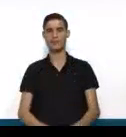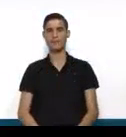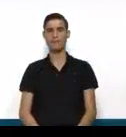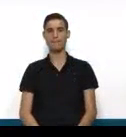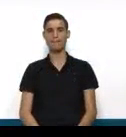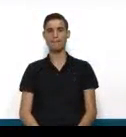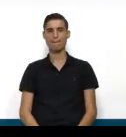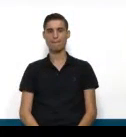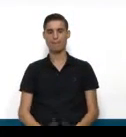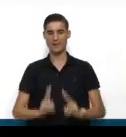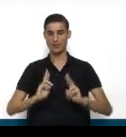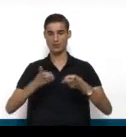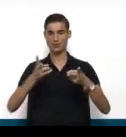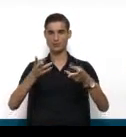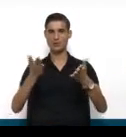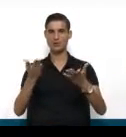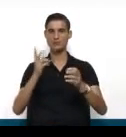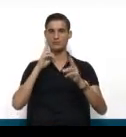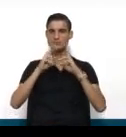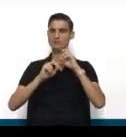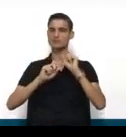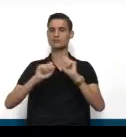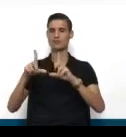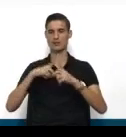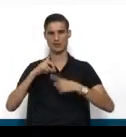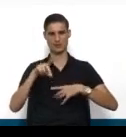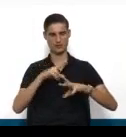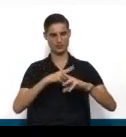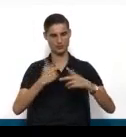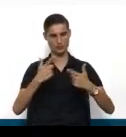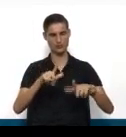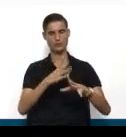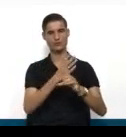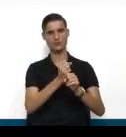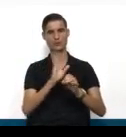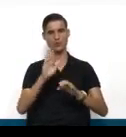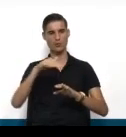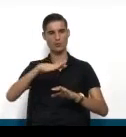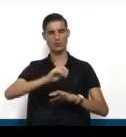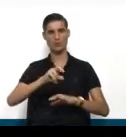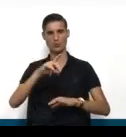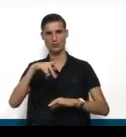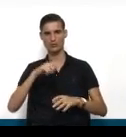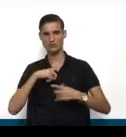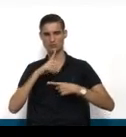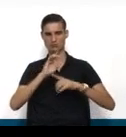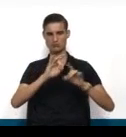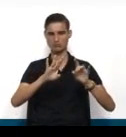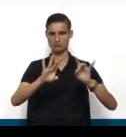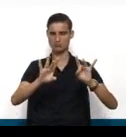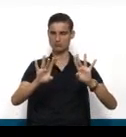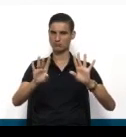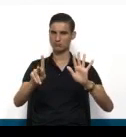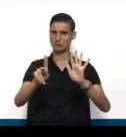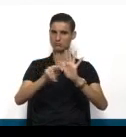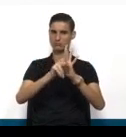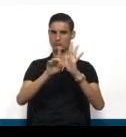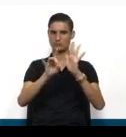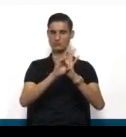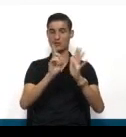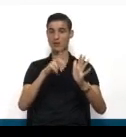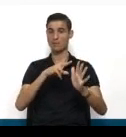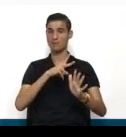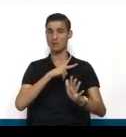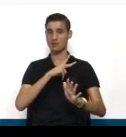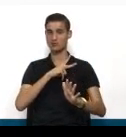Continuando, nós temos aqui a equação da onda novamente, considerando aqui, né, algumas condições que nós